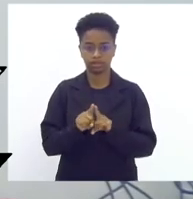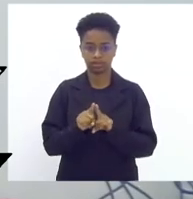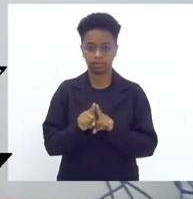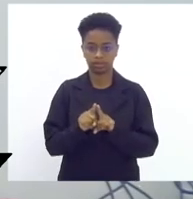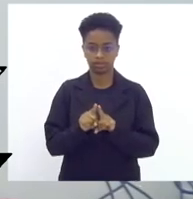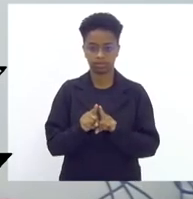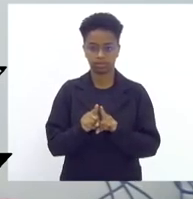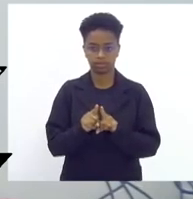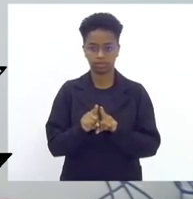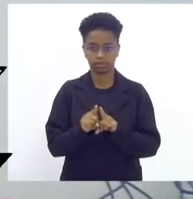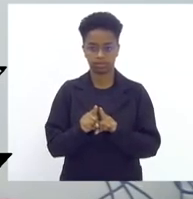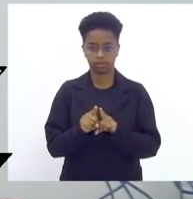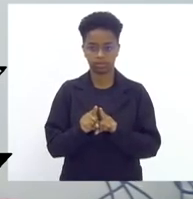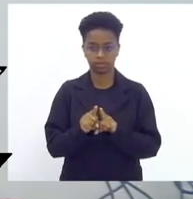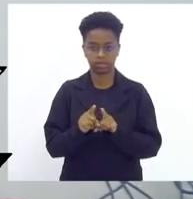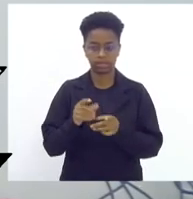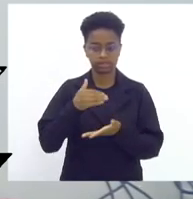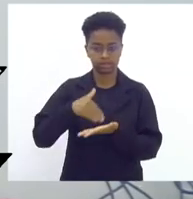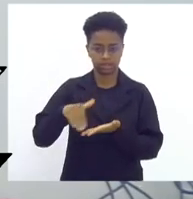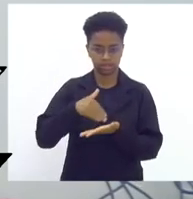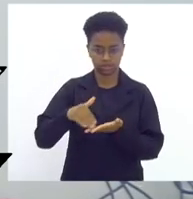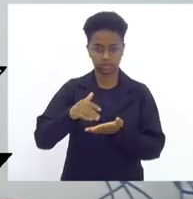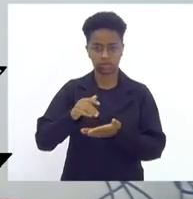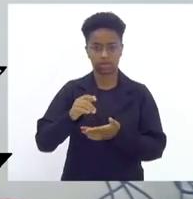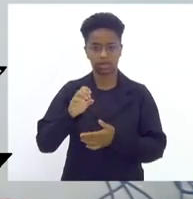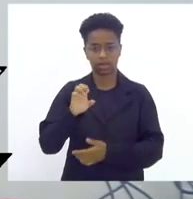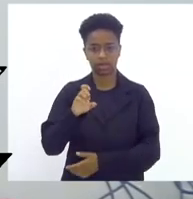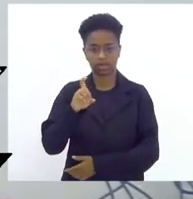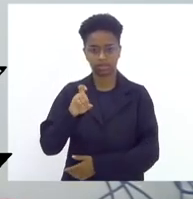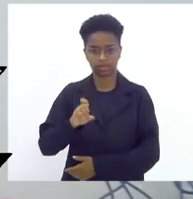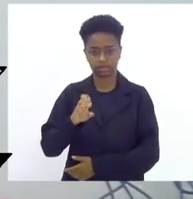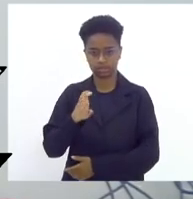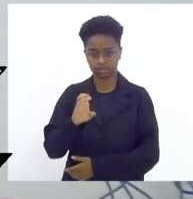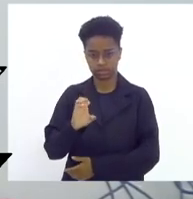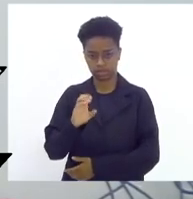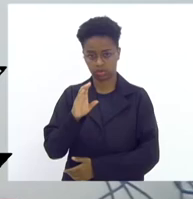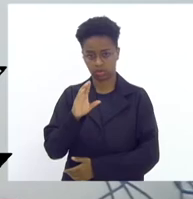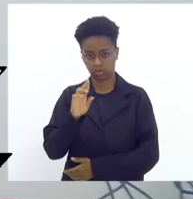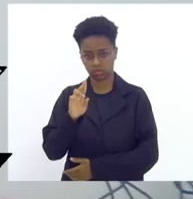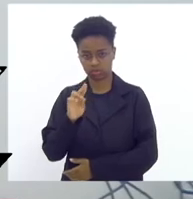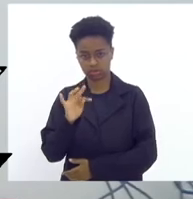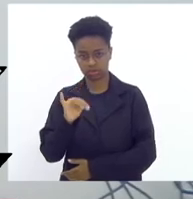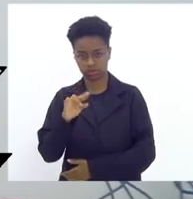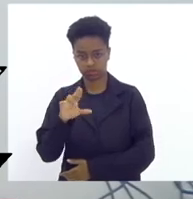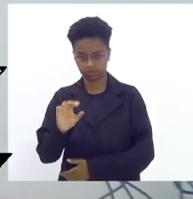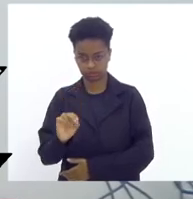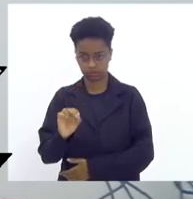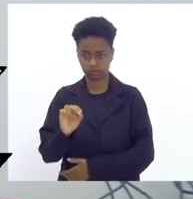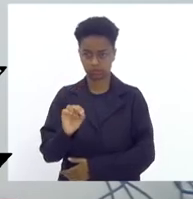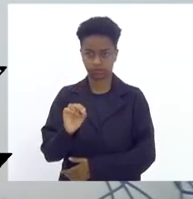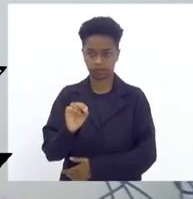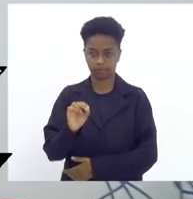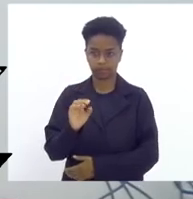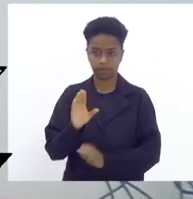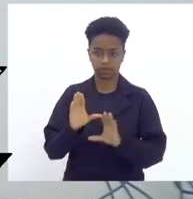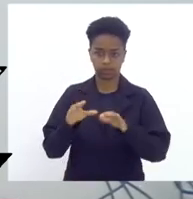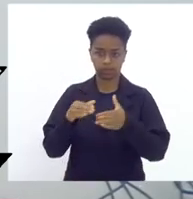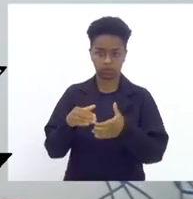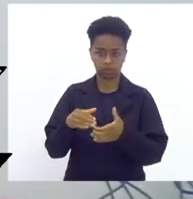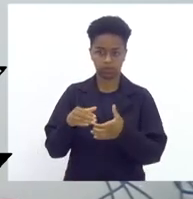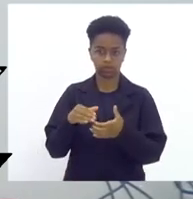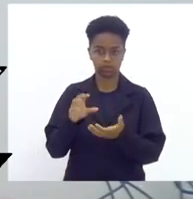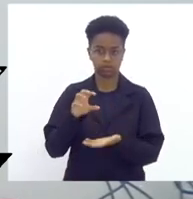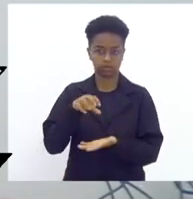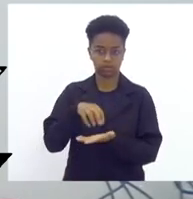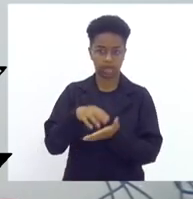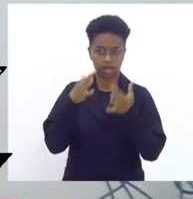secretário executivo que eu comitê Estadual entre acetoler da política de atenção